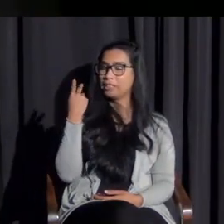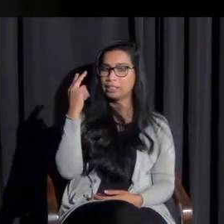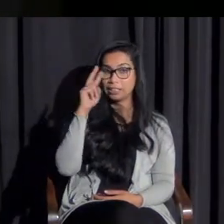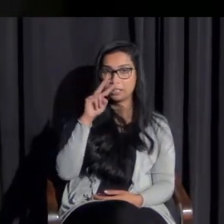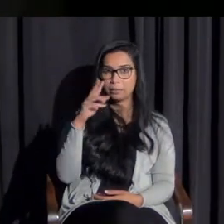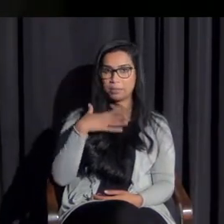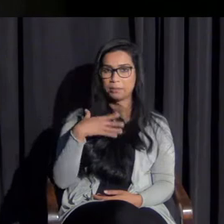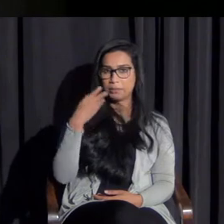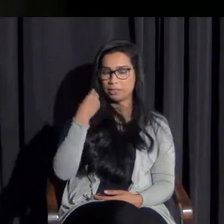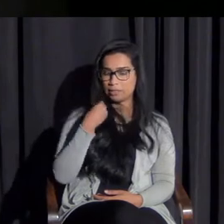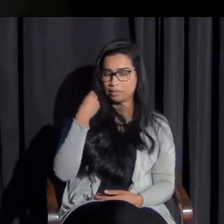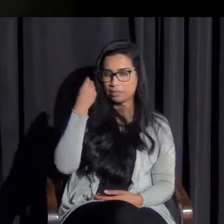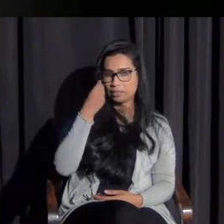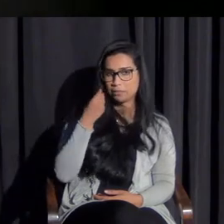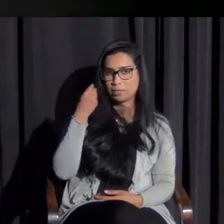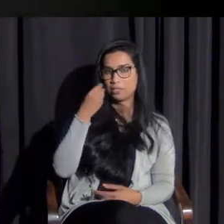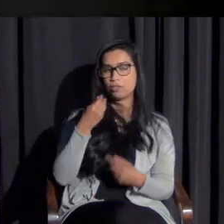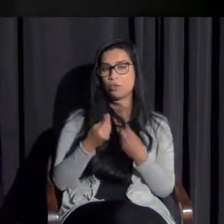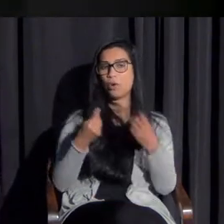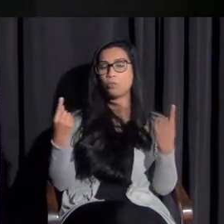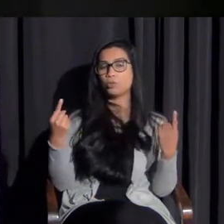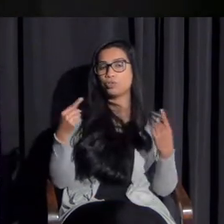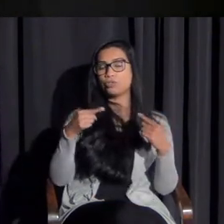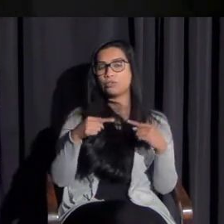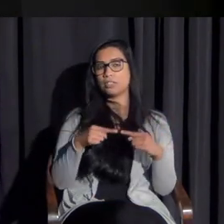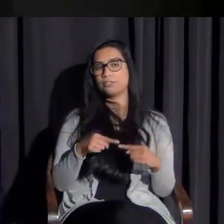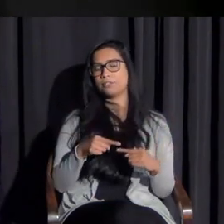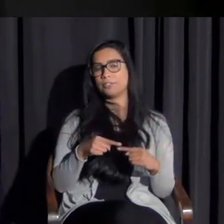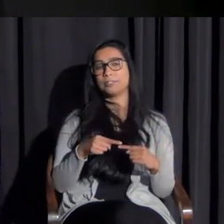presente um pouco desse desafio e também